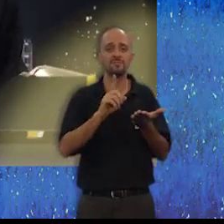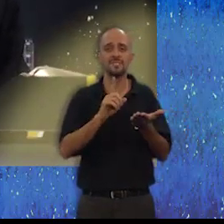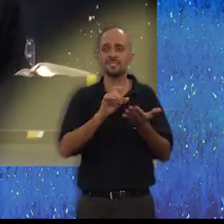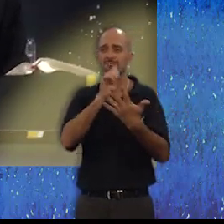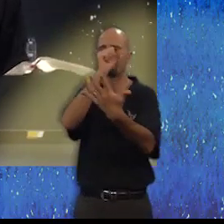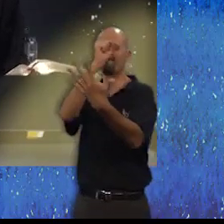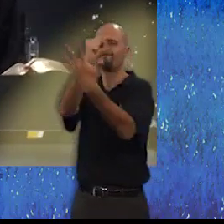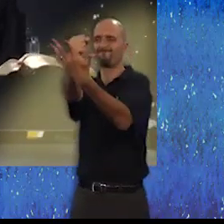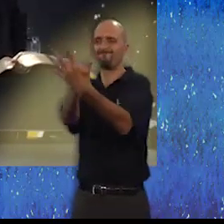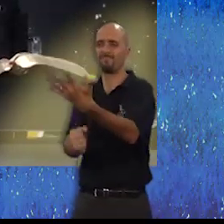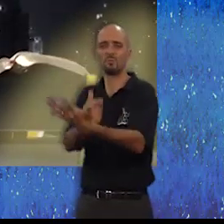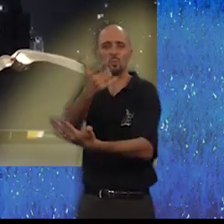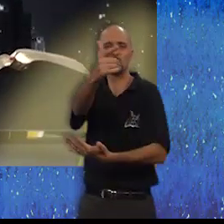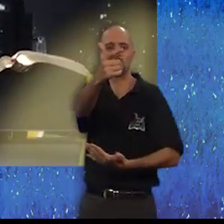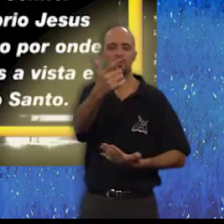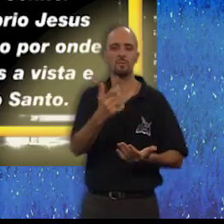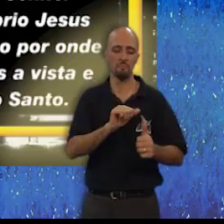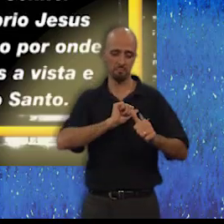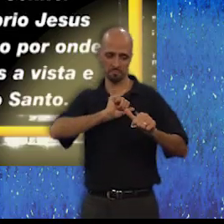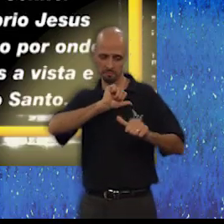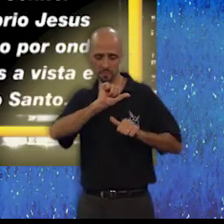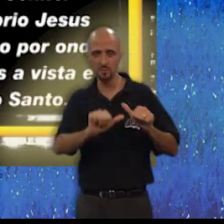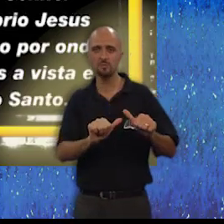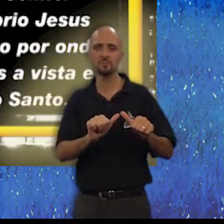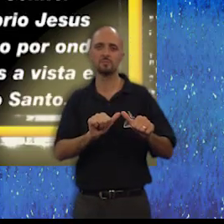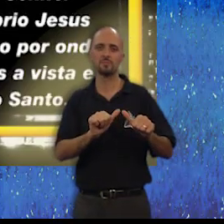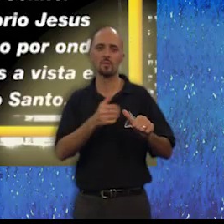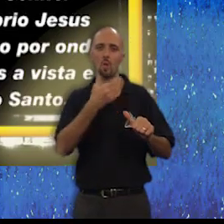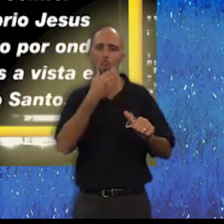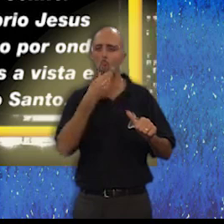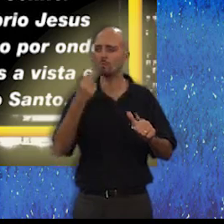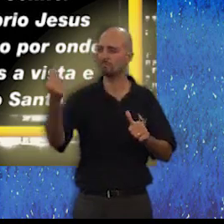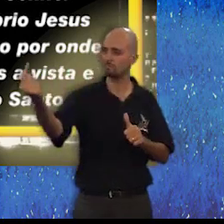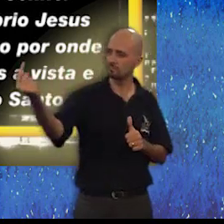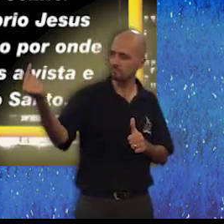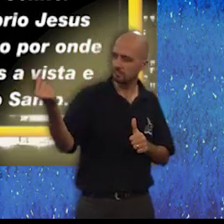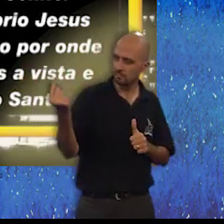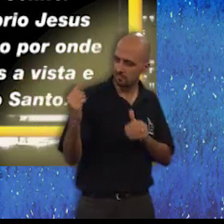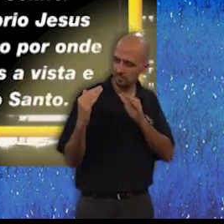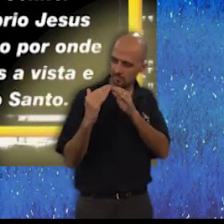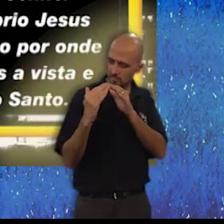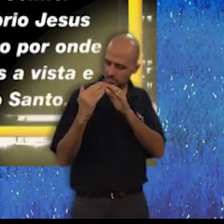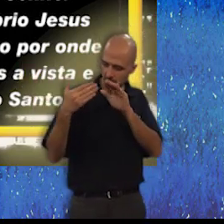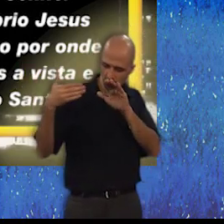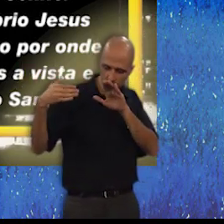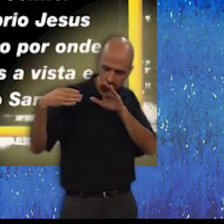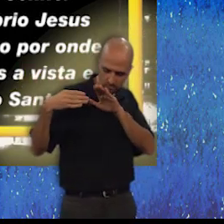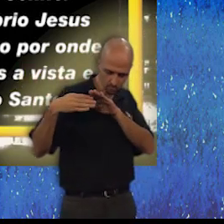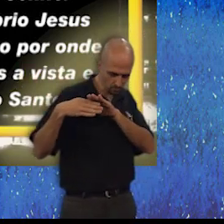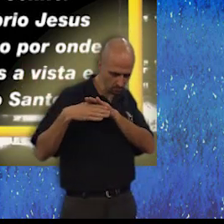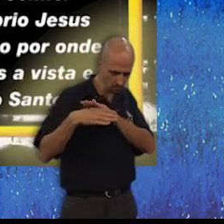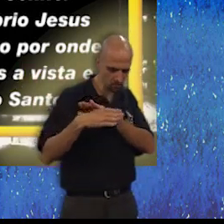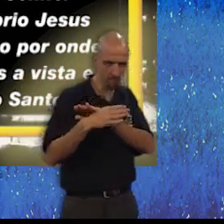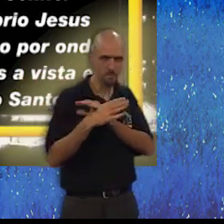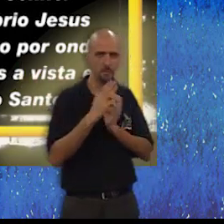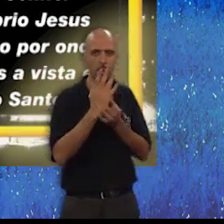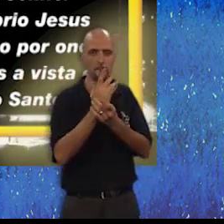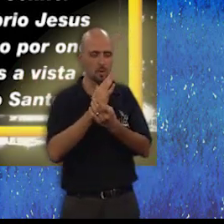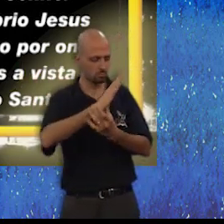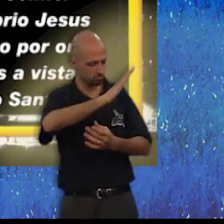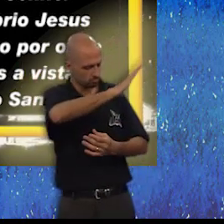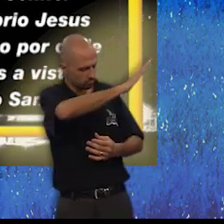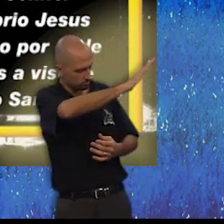verso 17 e verso 18, dizem assim, então Ananias foi e entrando na casa, impondo sobre ele as